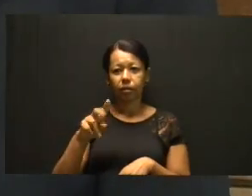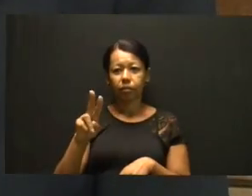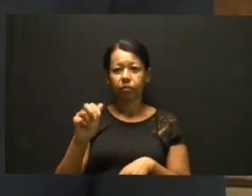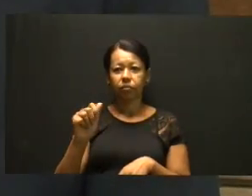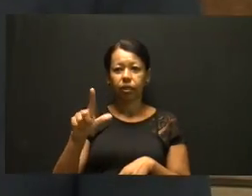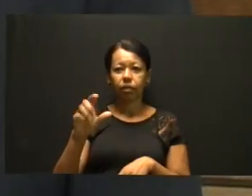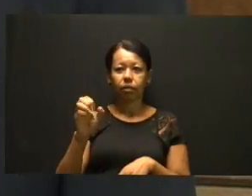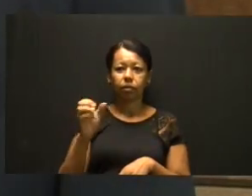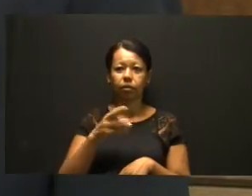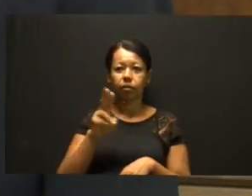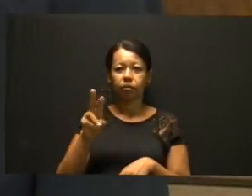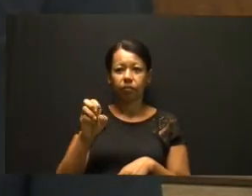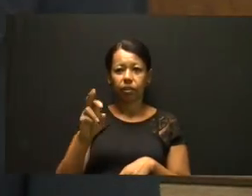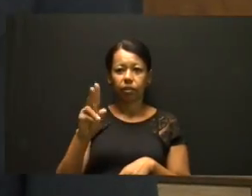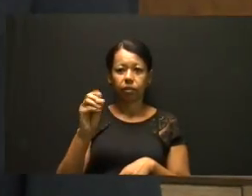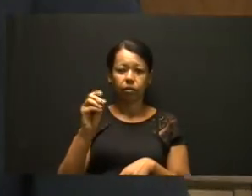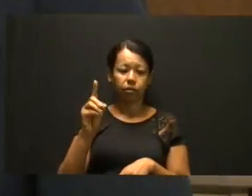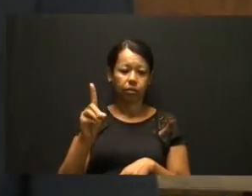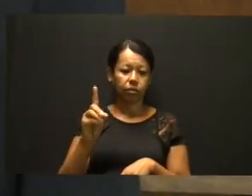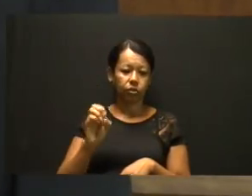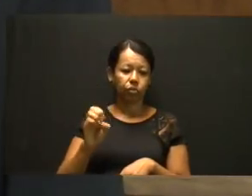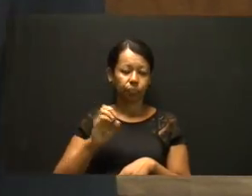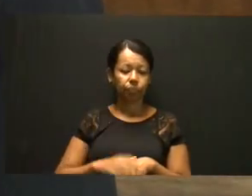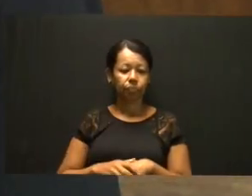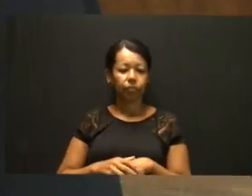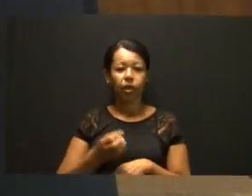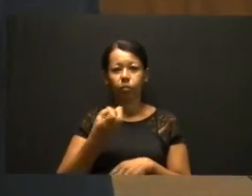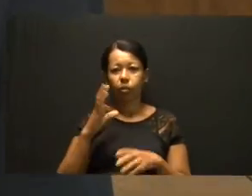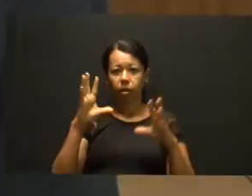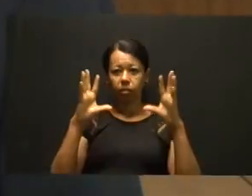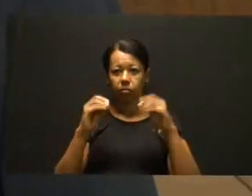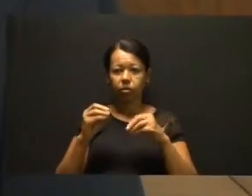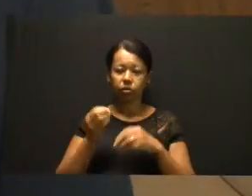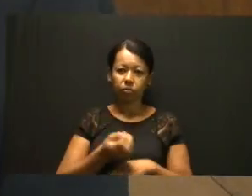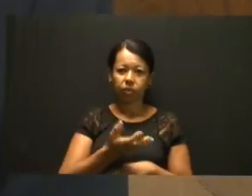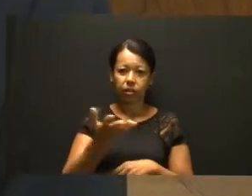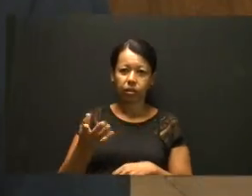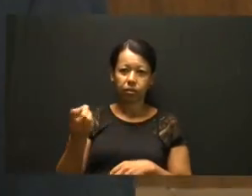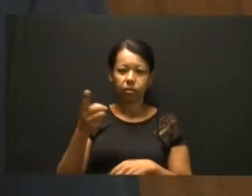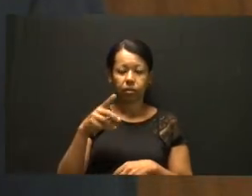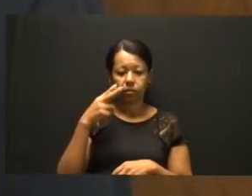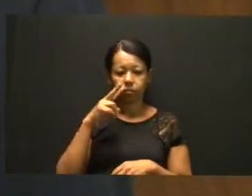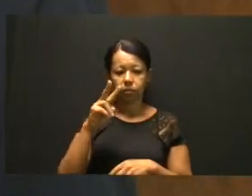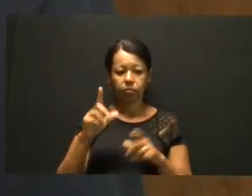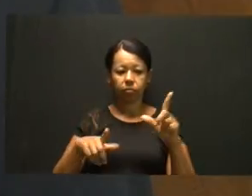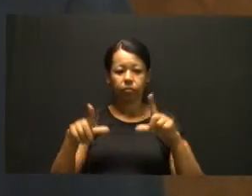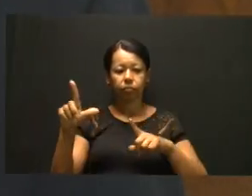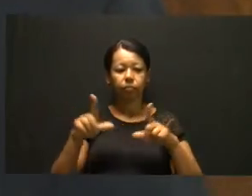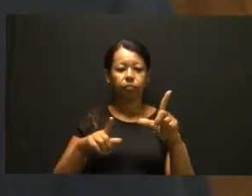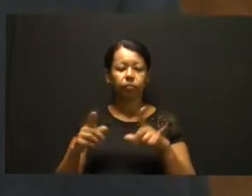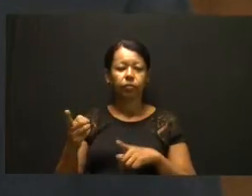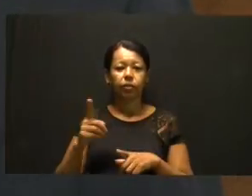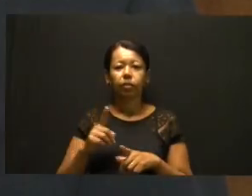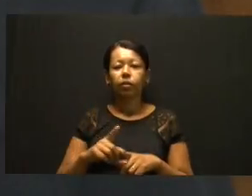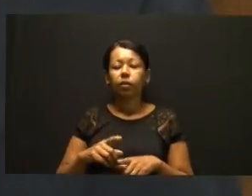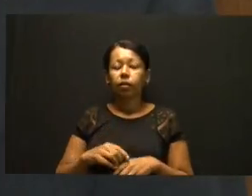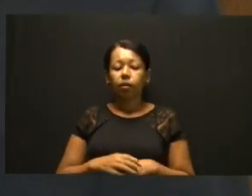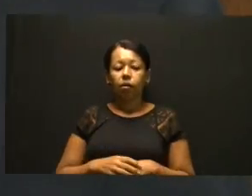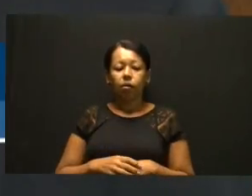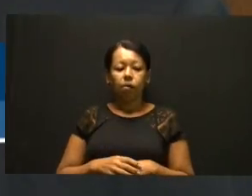ao senhor. Bom, muito boa noite a todos que estão acompanhando essa programação da TV